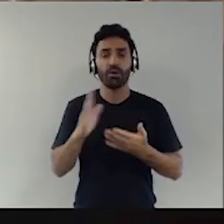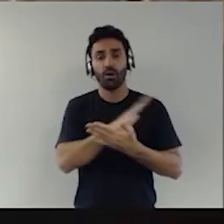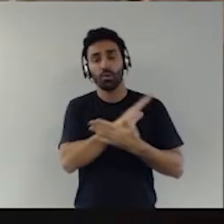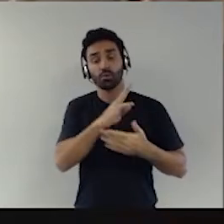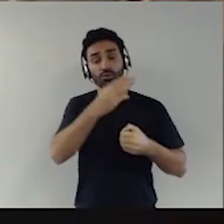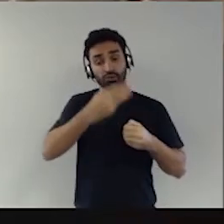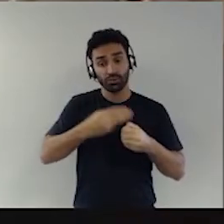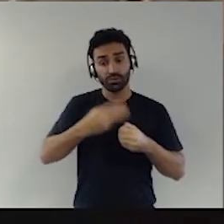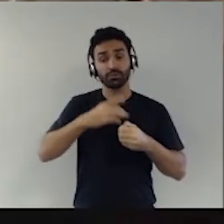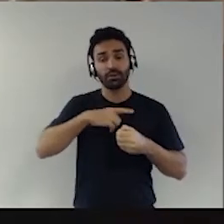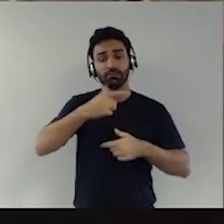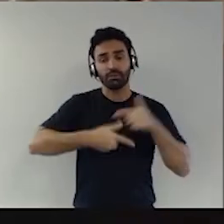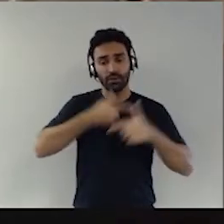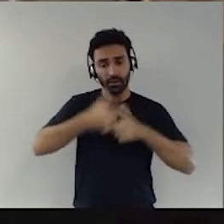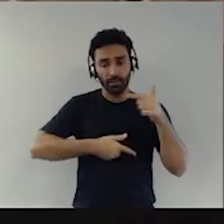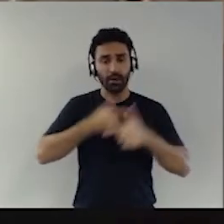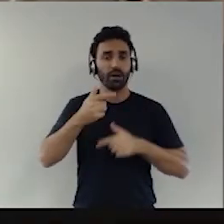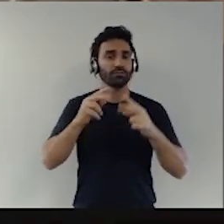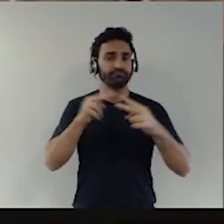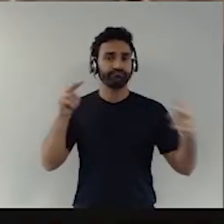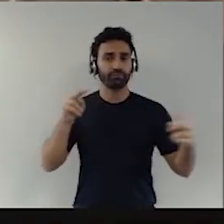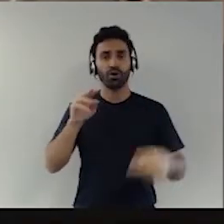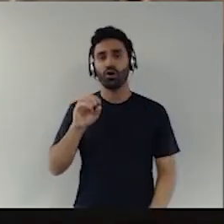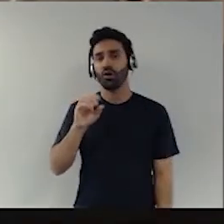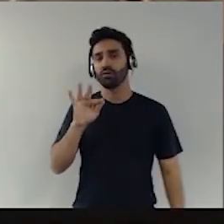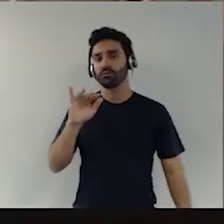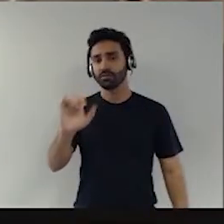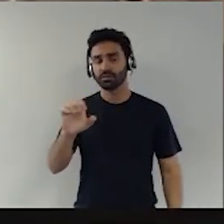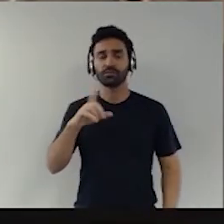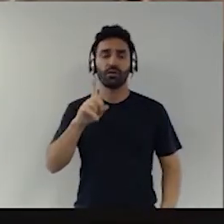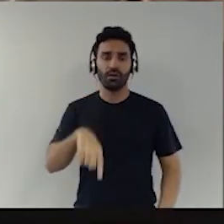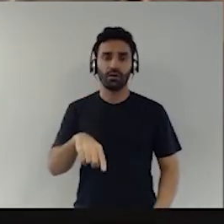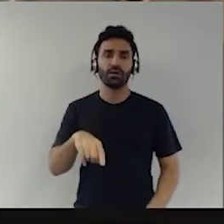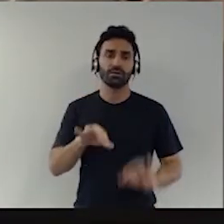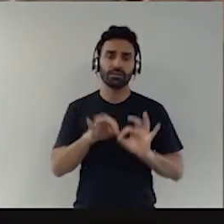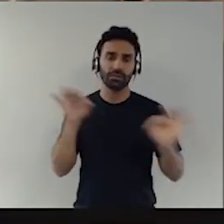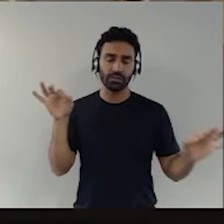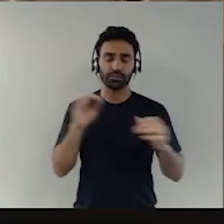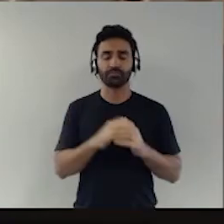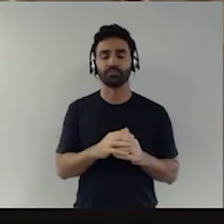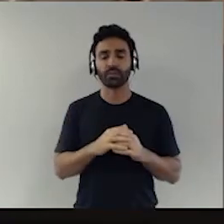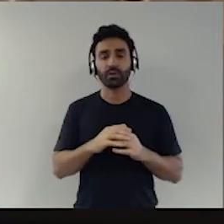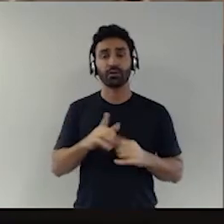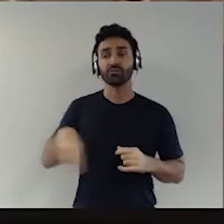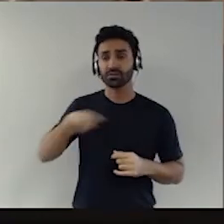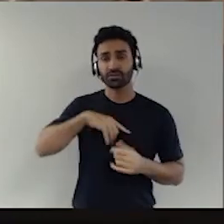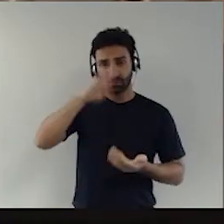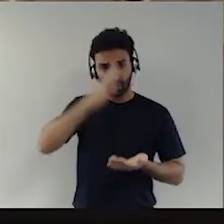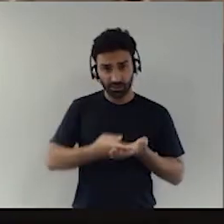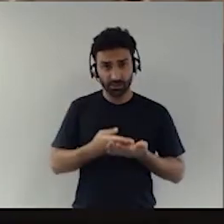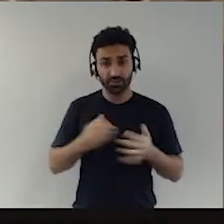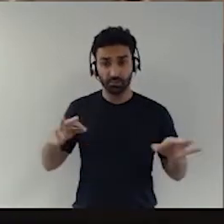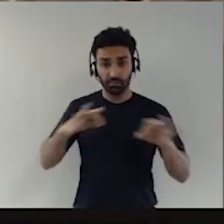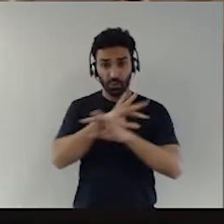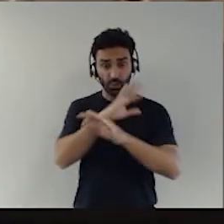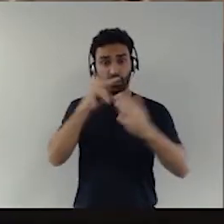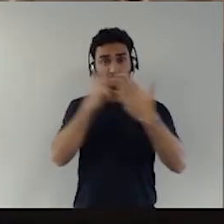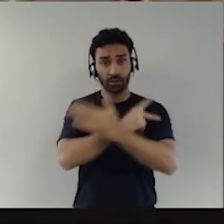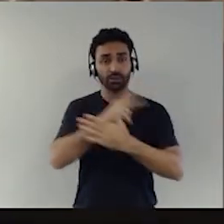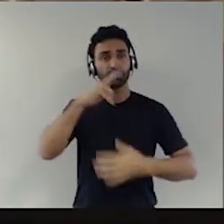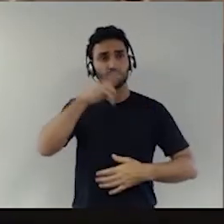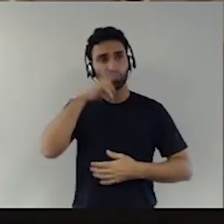estão aí trabalhando em home office, em teletrabalho. Os doutores acreditam que, passada essa situação de